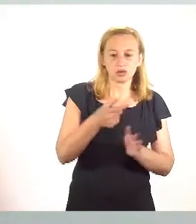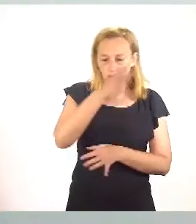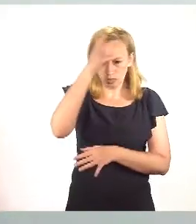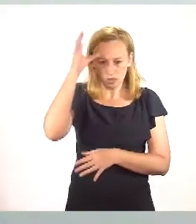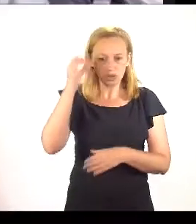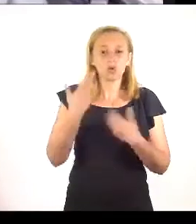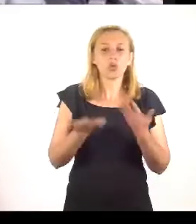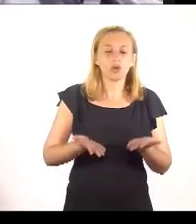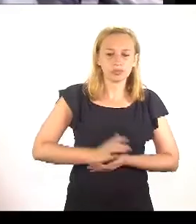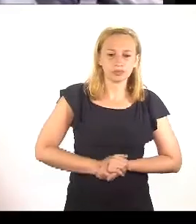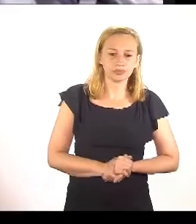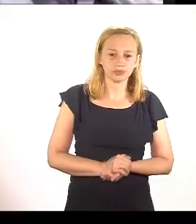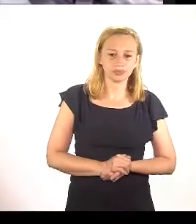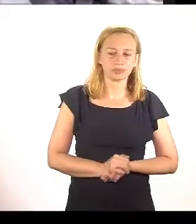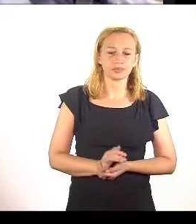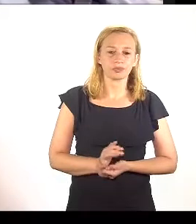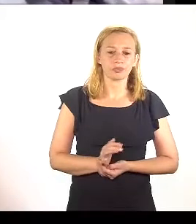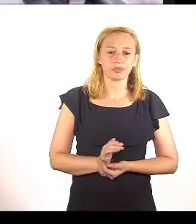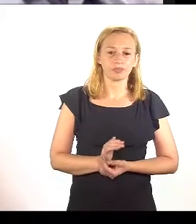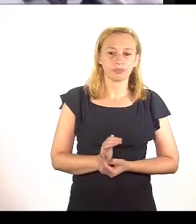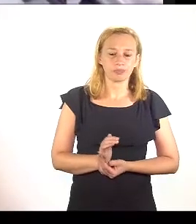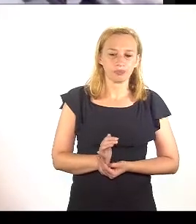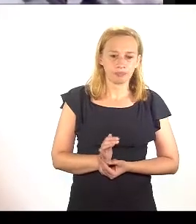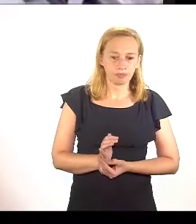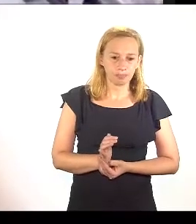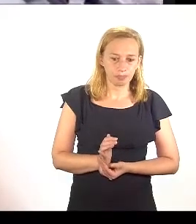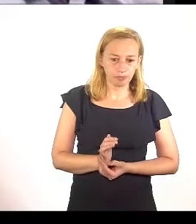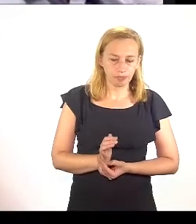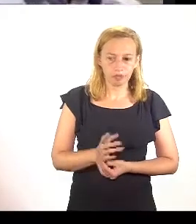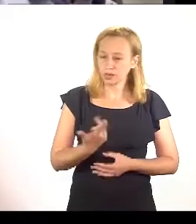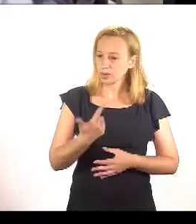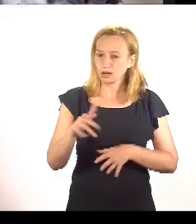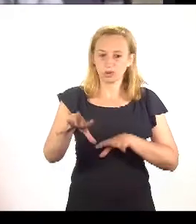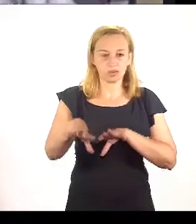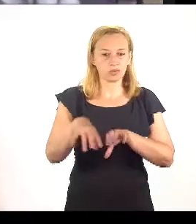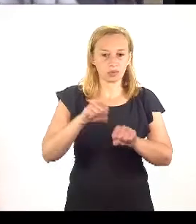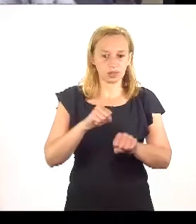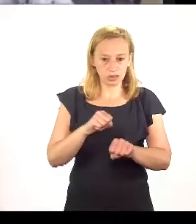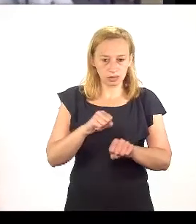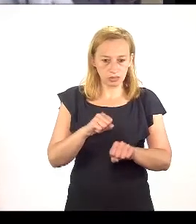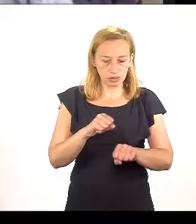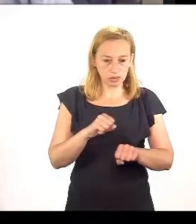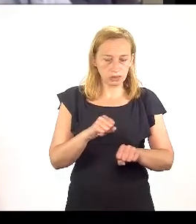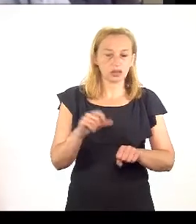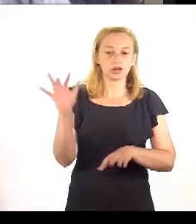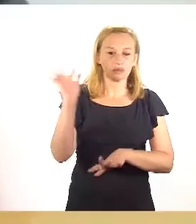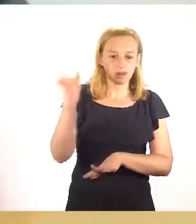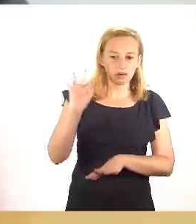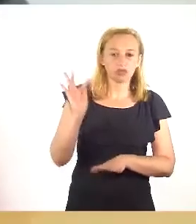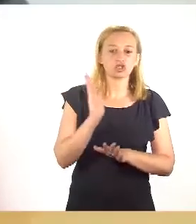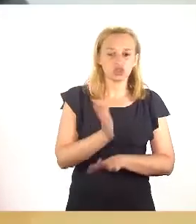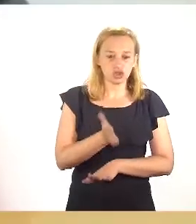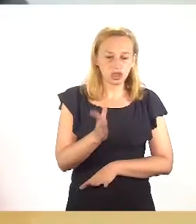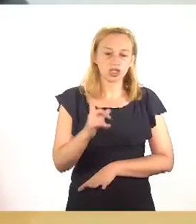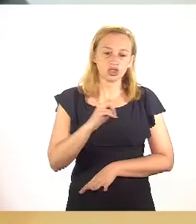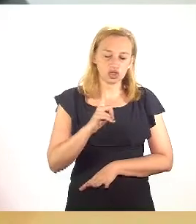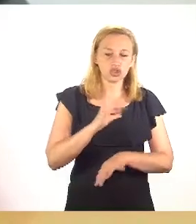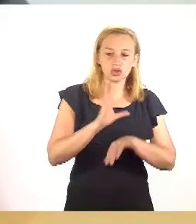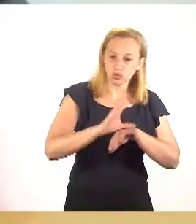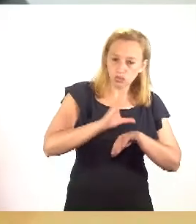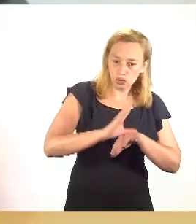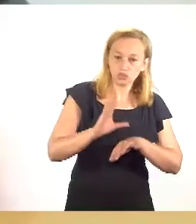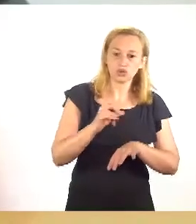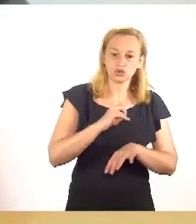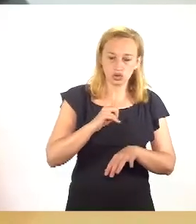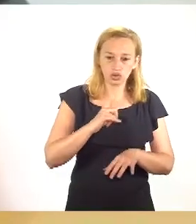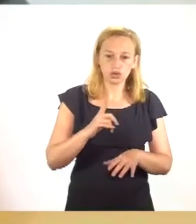comissionado? Não, existia um curso, não tinha formação ainda na faculdade, mas eu já tinha alguns cursos que a gente